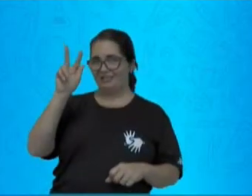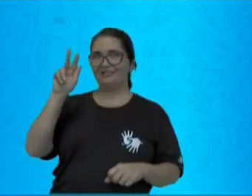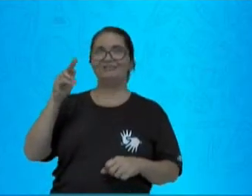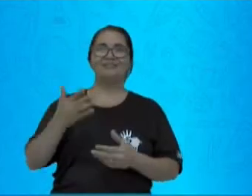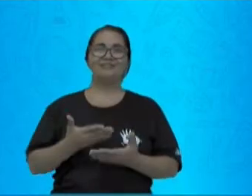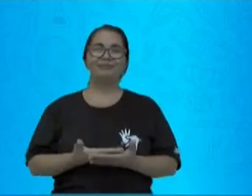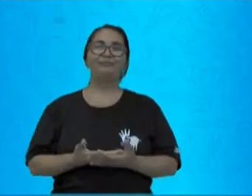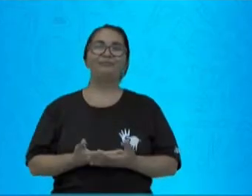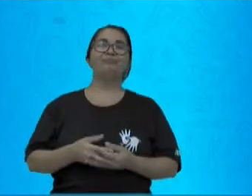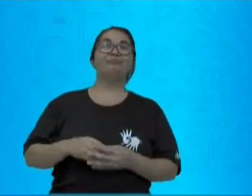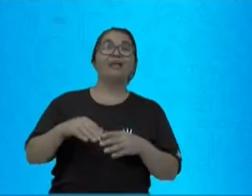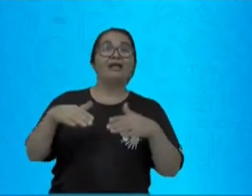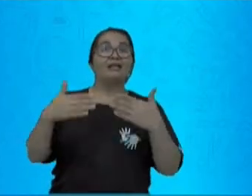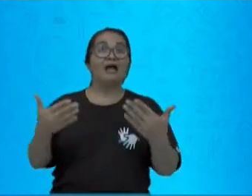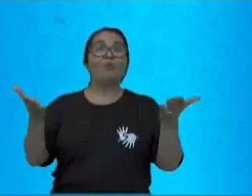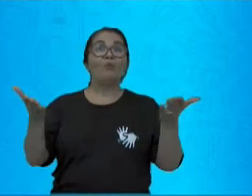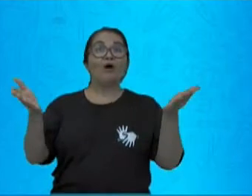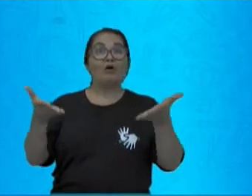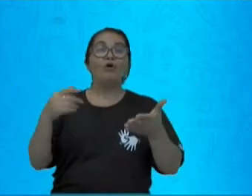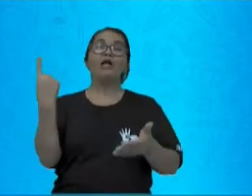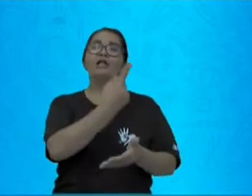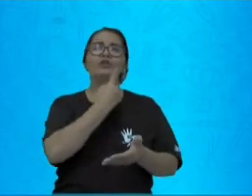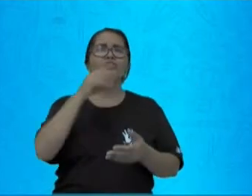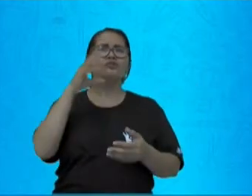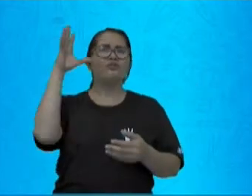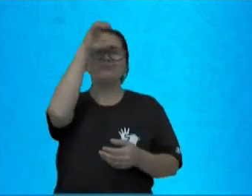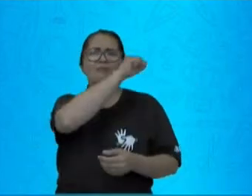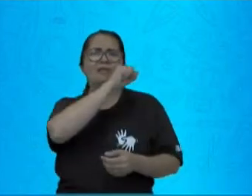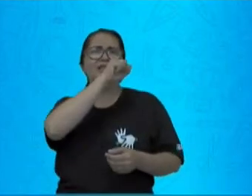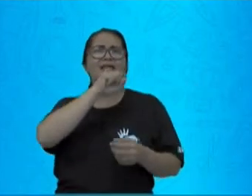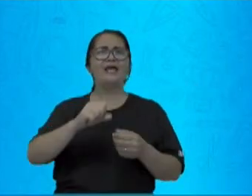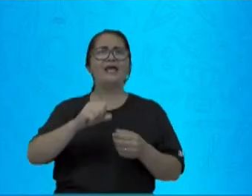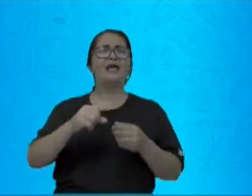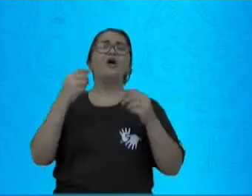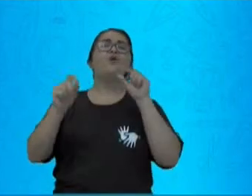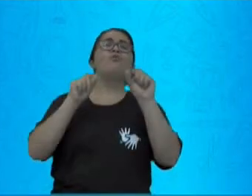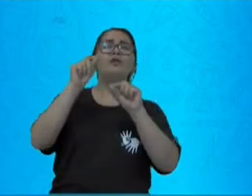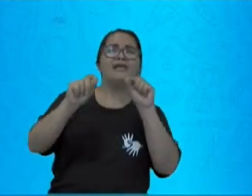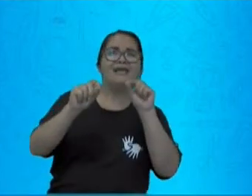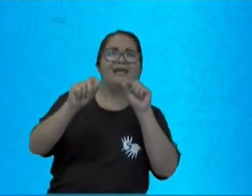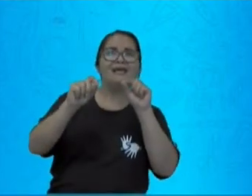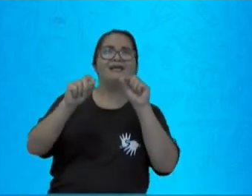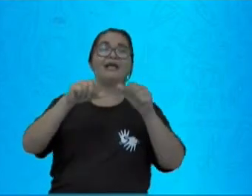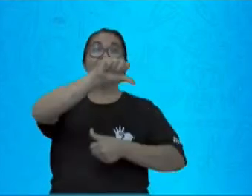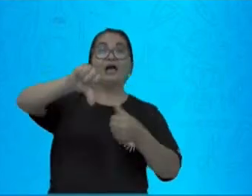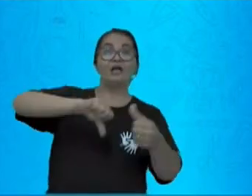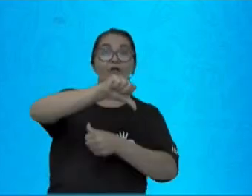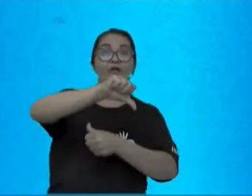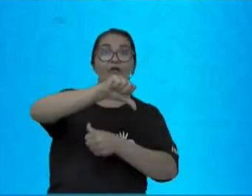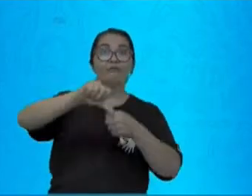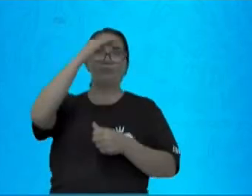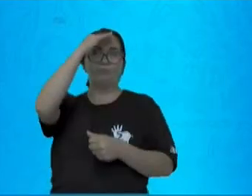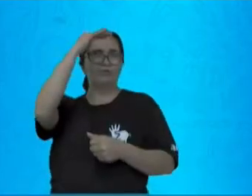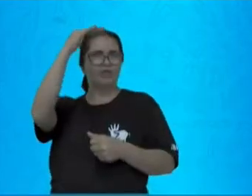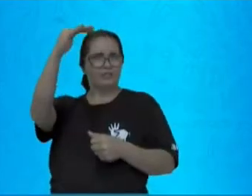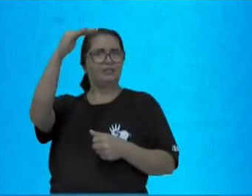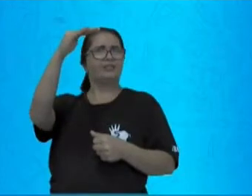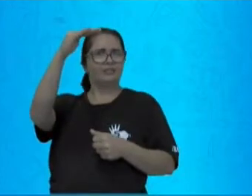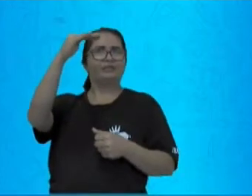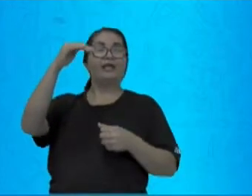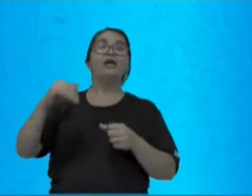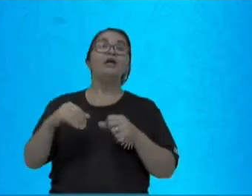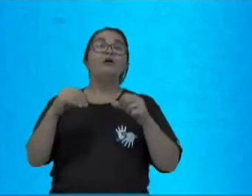Governador Valadares. Na aula de hoje, vamos falar sobre a Reforma Protestante, que foi um movimento